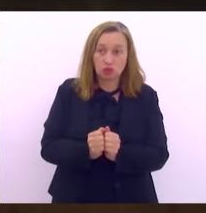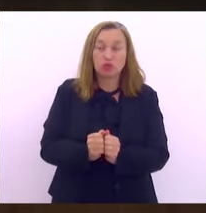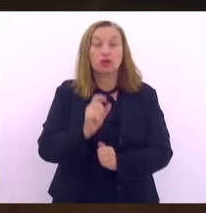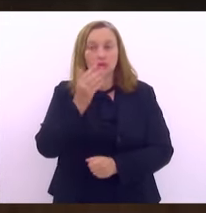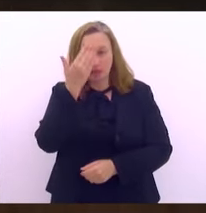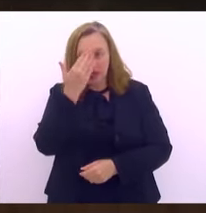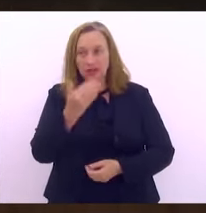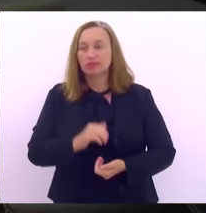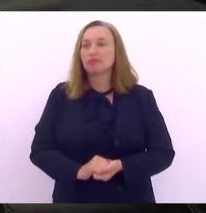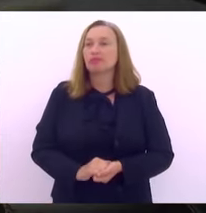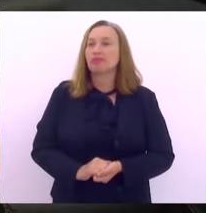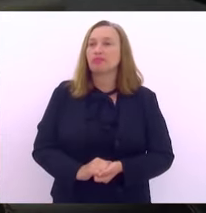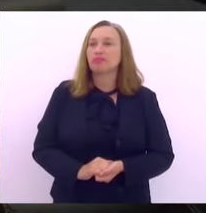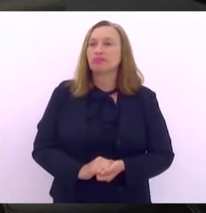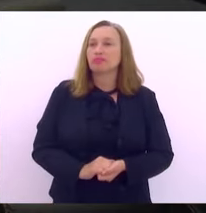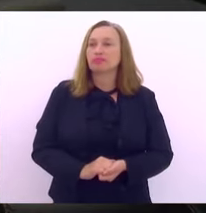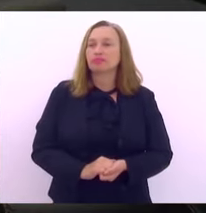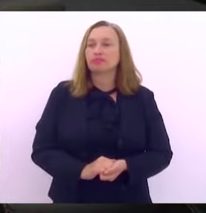isso, obrigada.